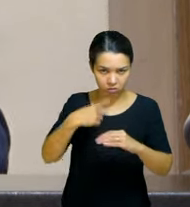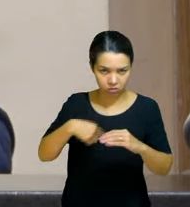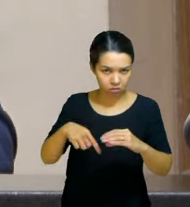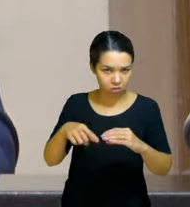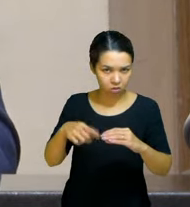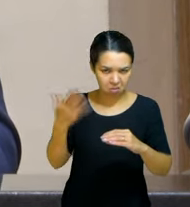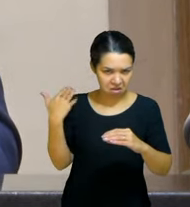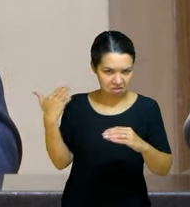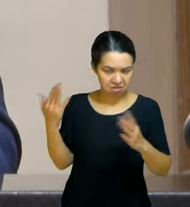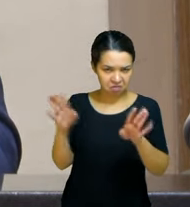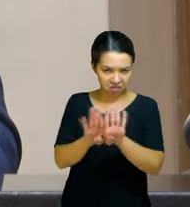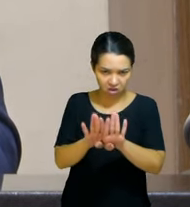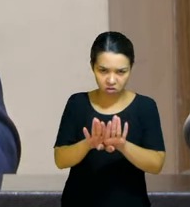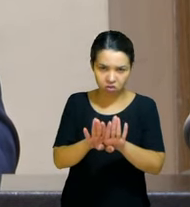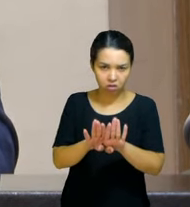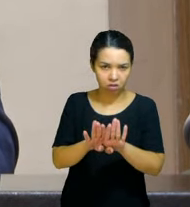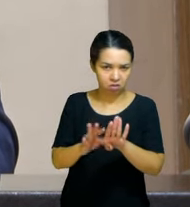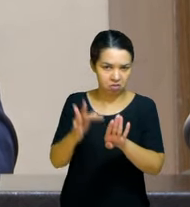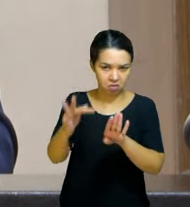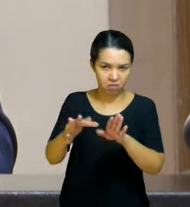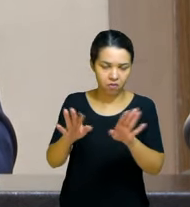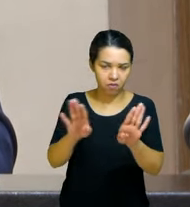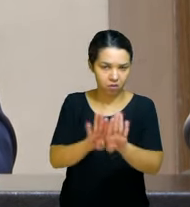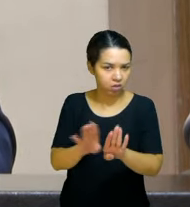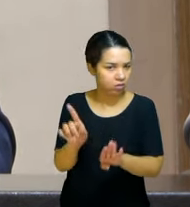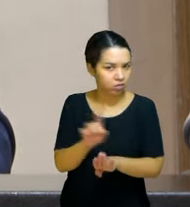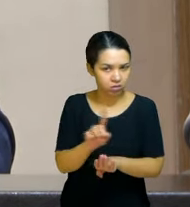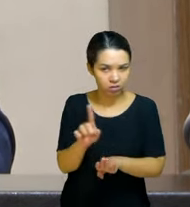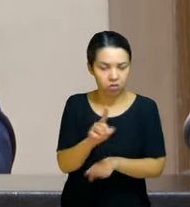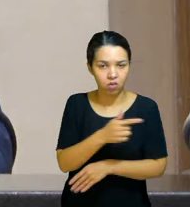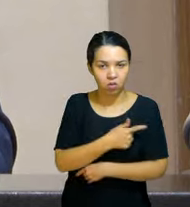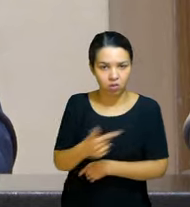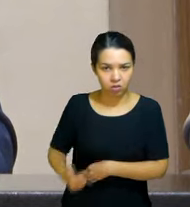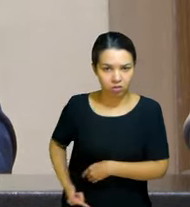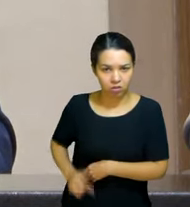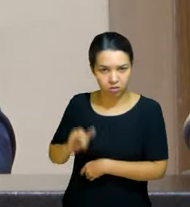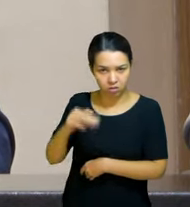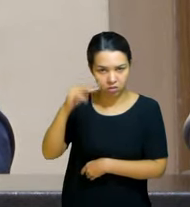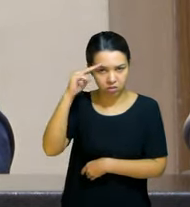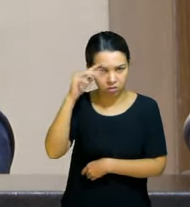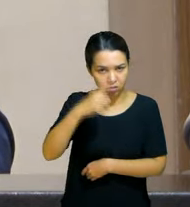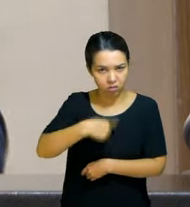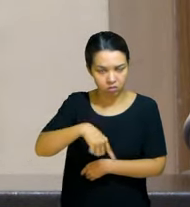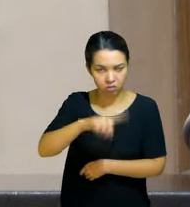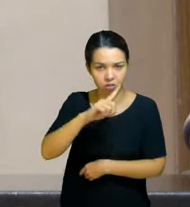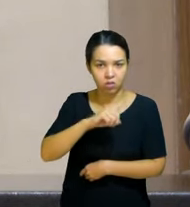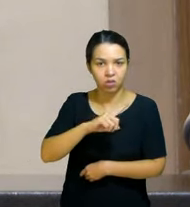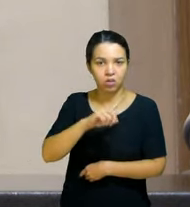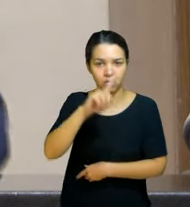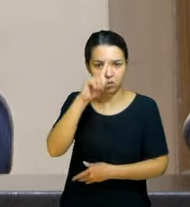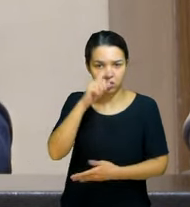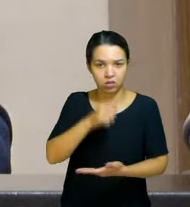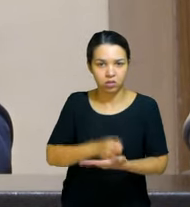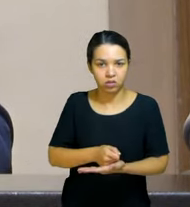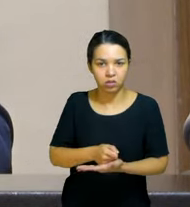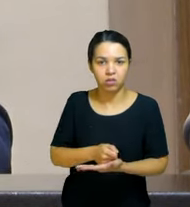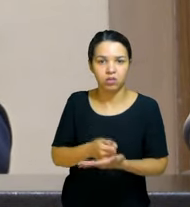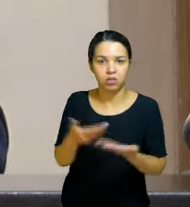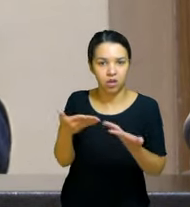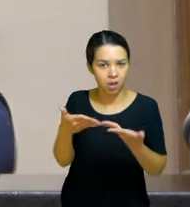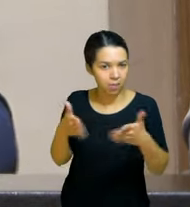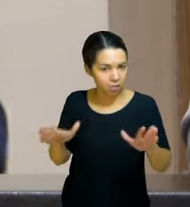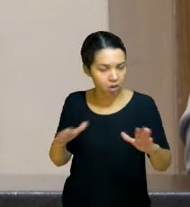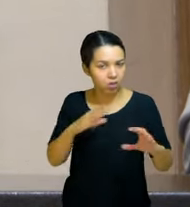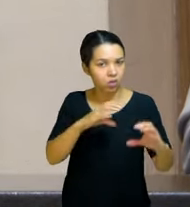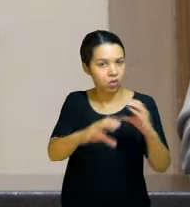cessaremos, porque o governo, do governo Jorginho Melo, tem uma determinação dada por ele, um diálogo constante